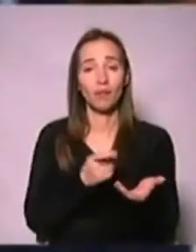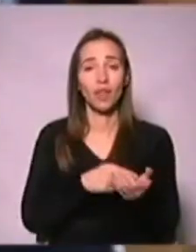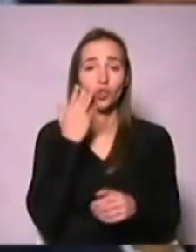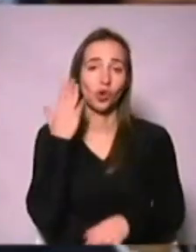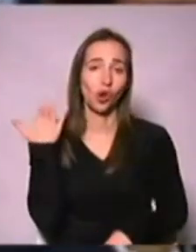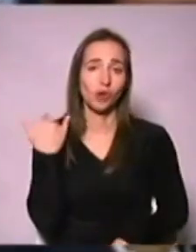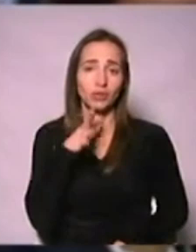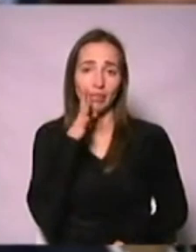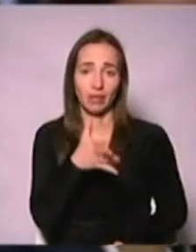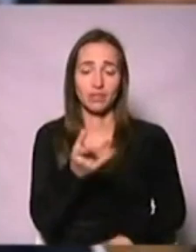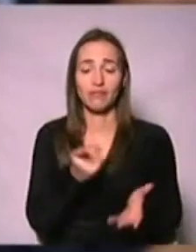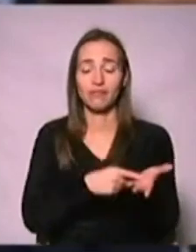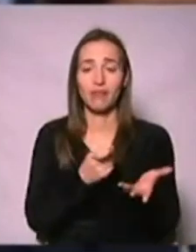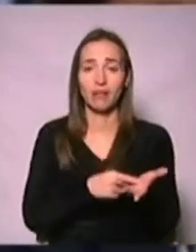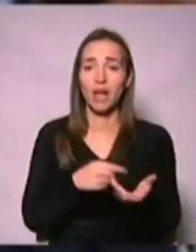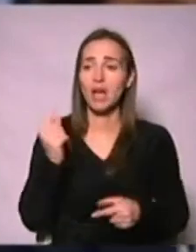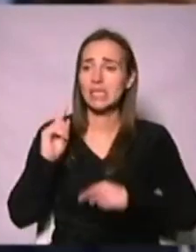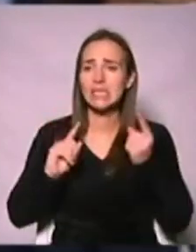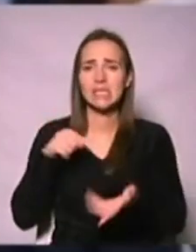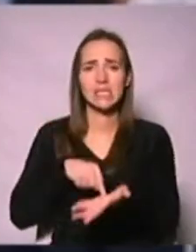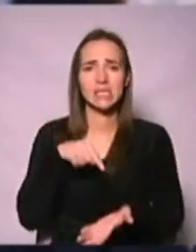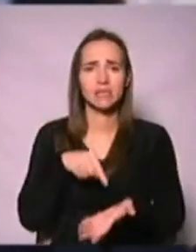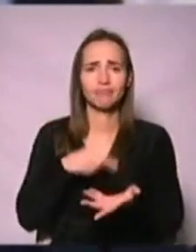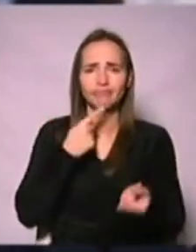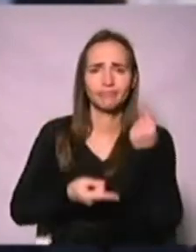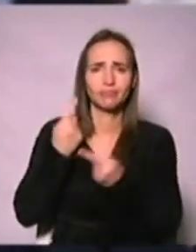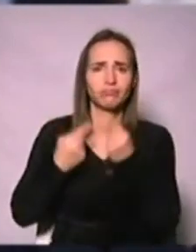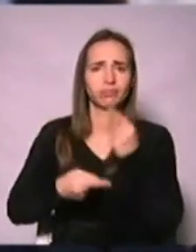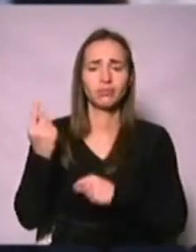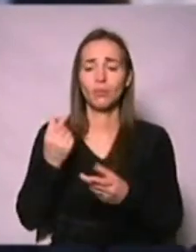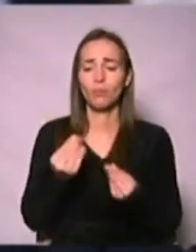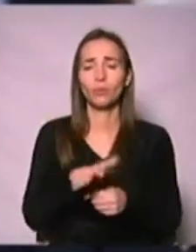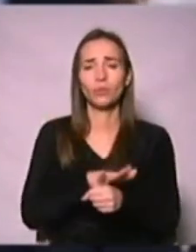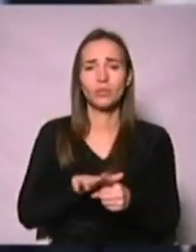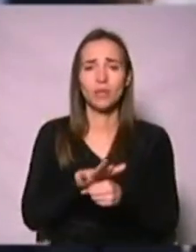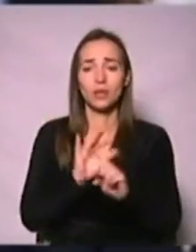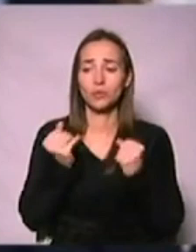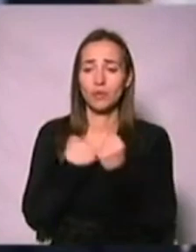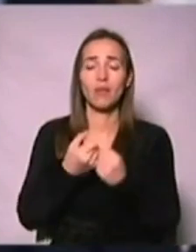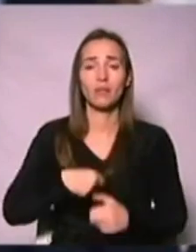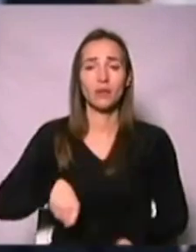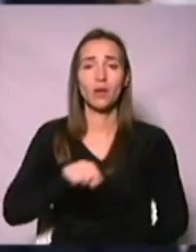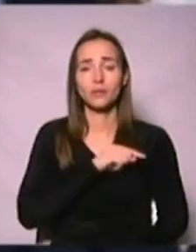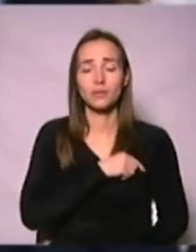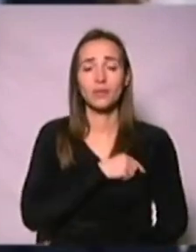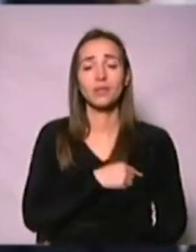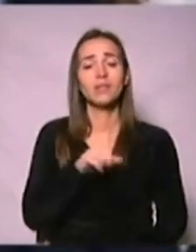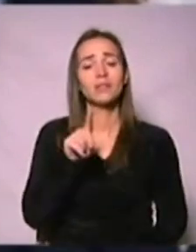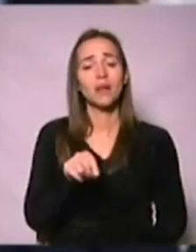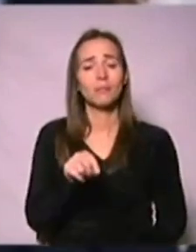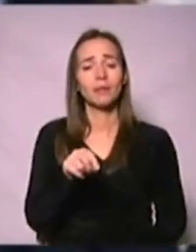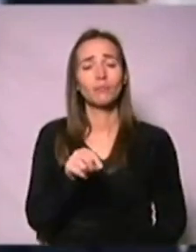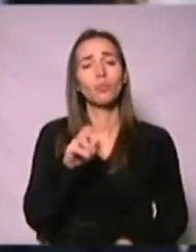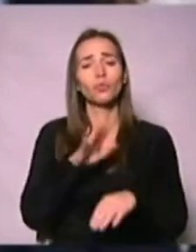invoca quando ouvir as crescentes do indicações e reclamações de tantos setores da nossa sociedade também não foi